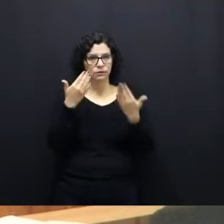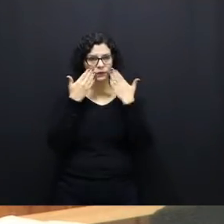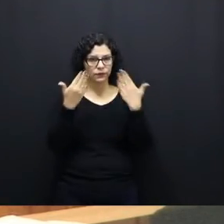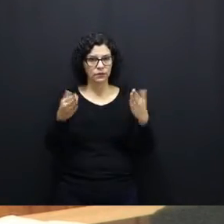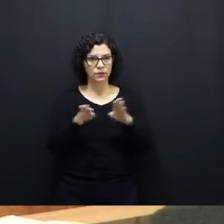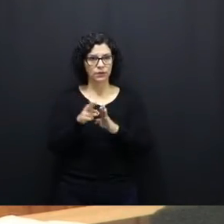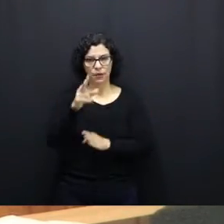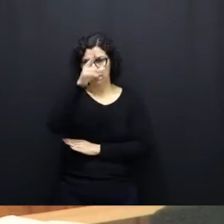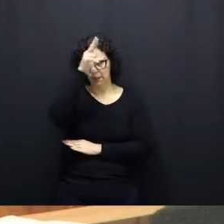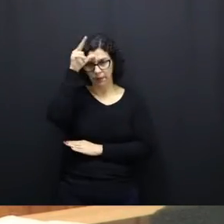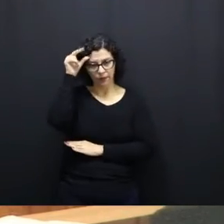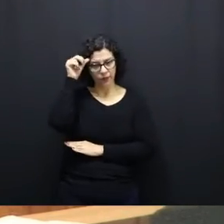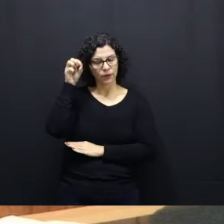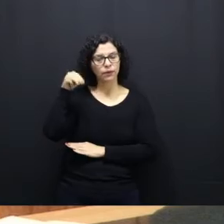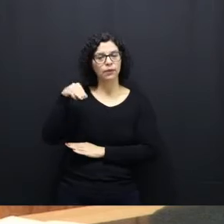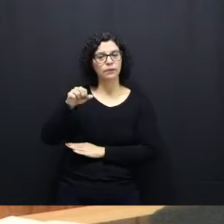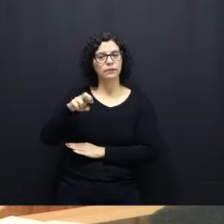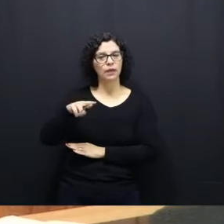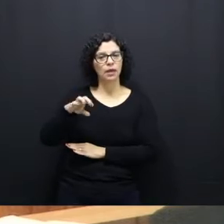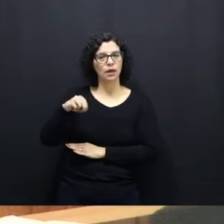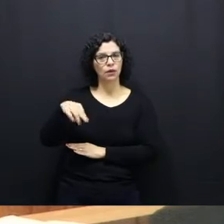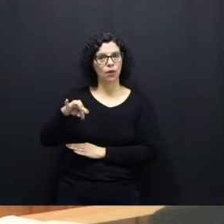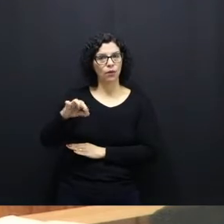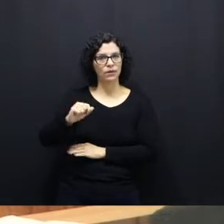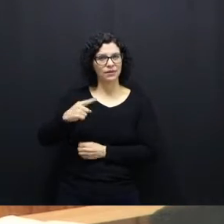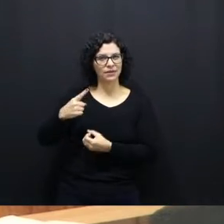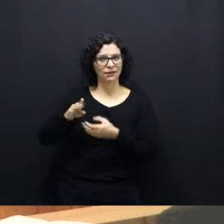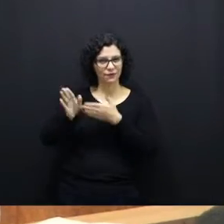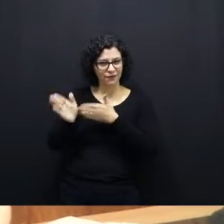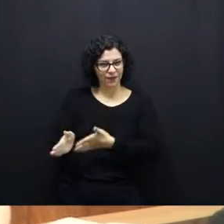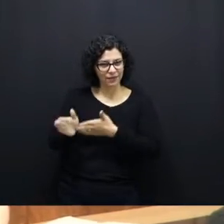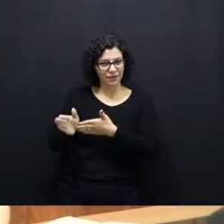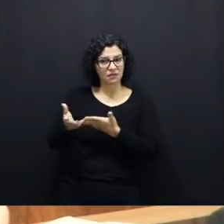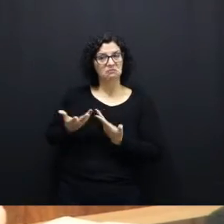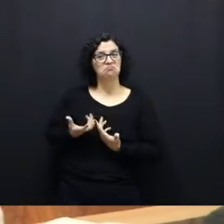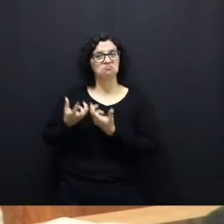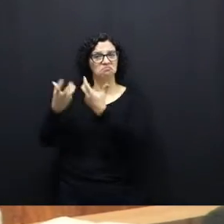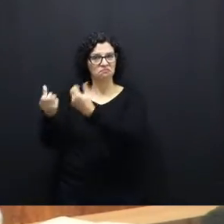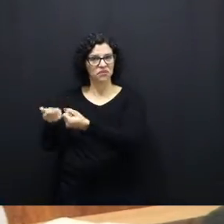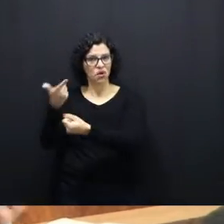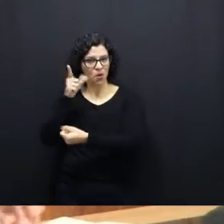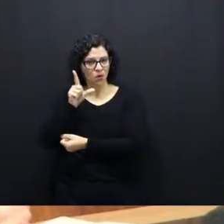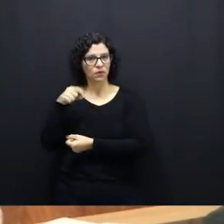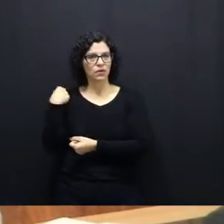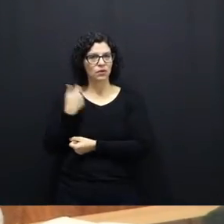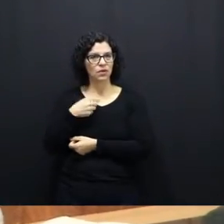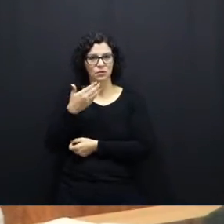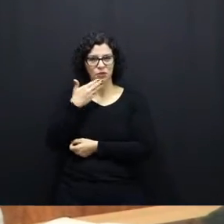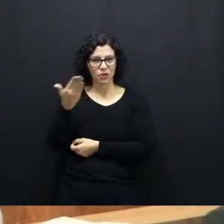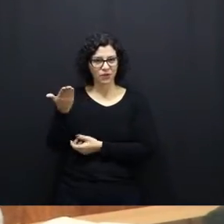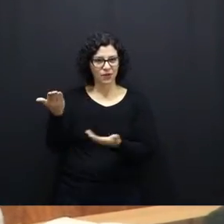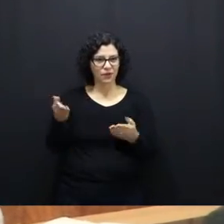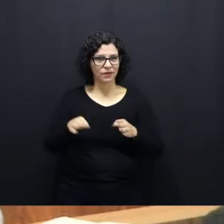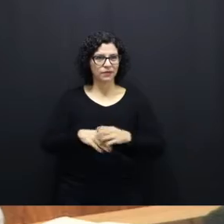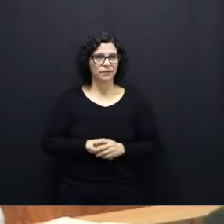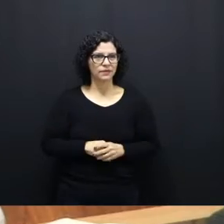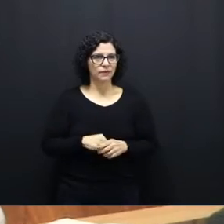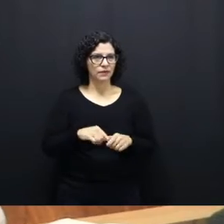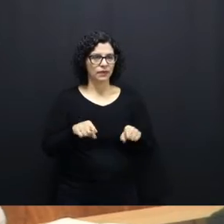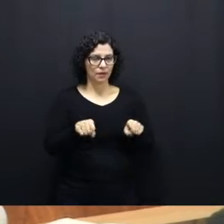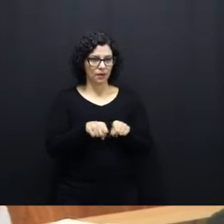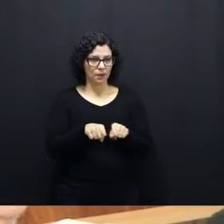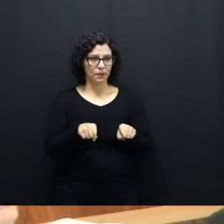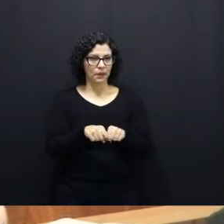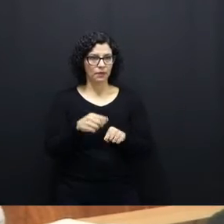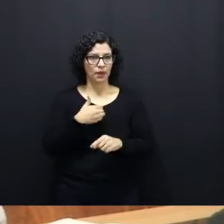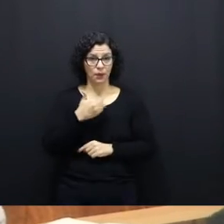ao prefeito Marcondes da Fazenda Rio Grande que nos recebeu ontem levamos a uma reivindicação né também